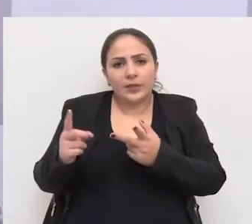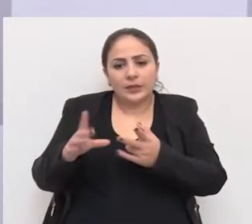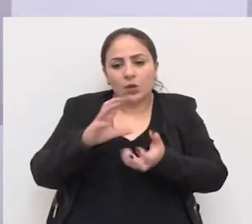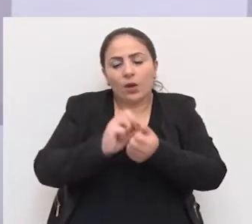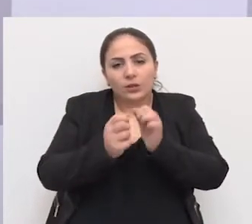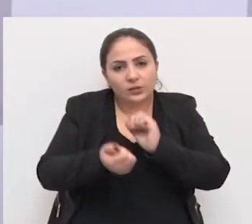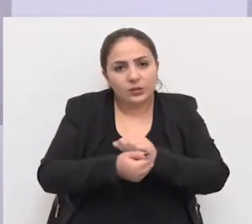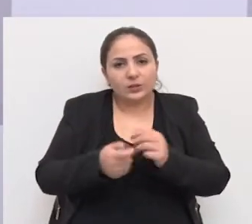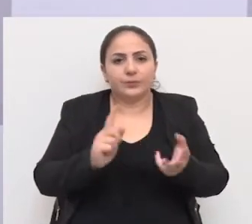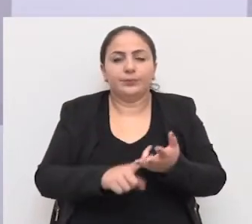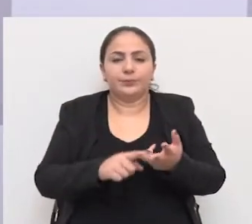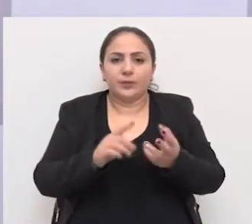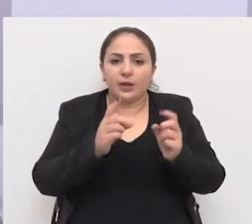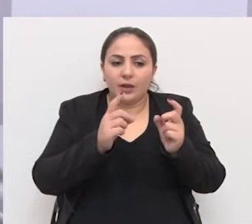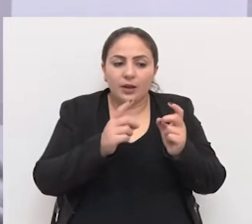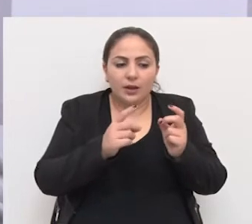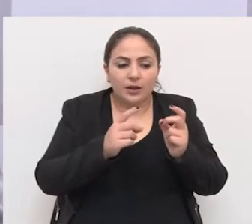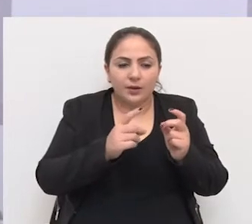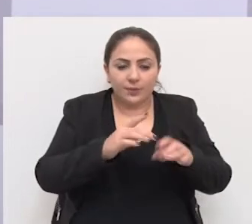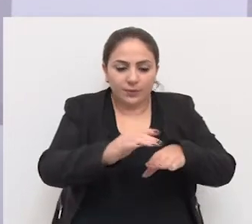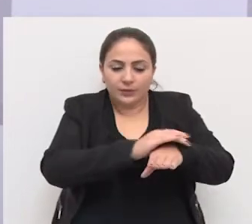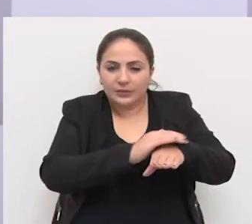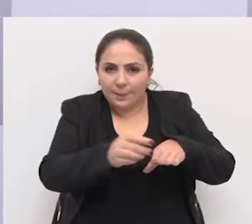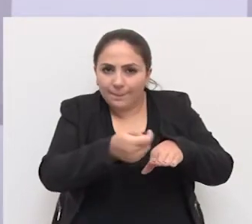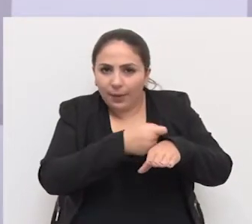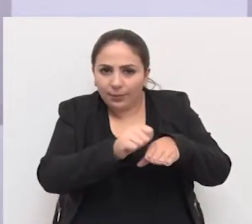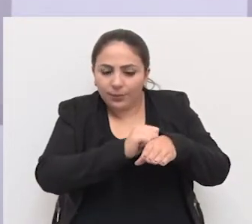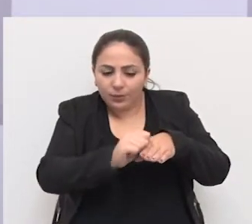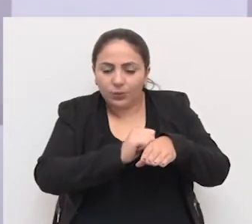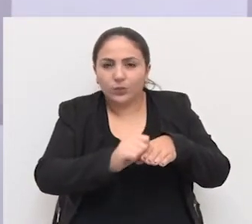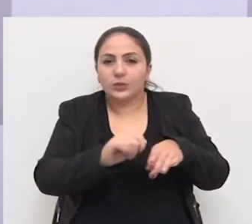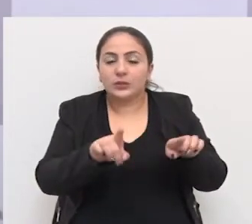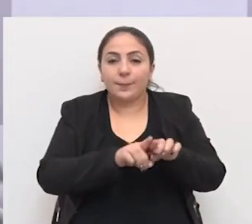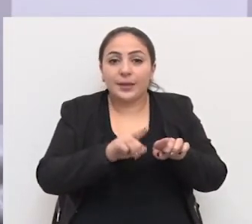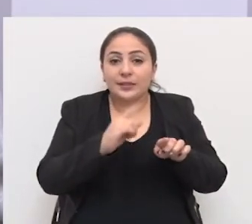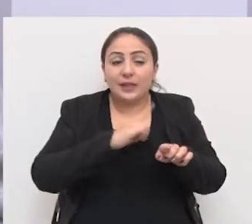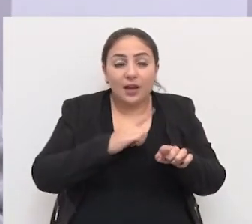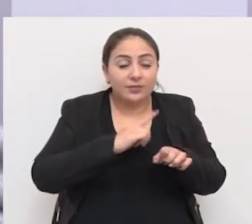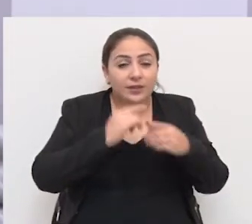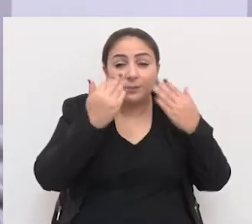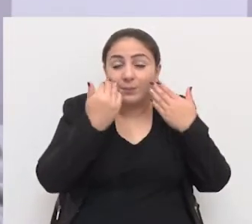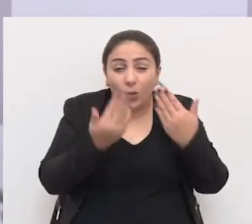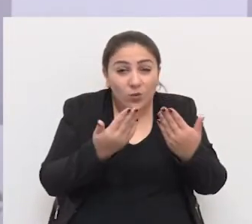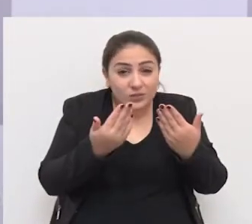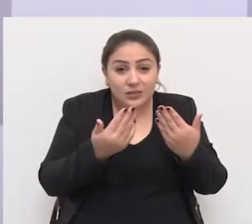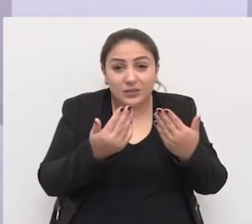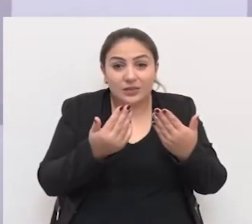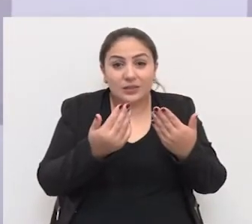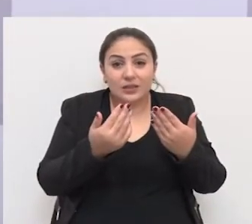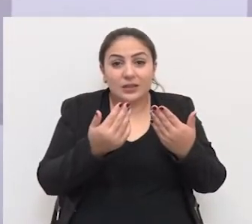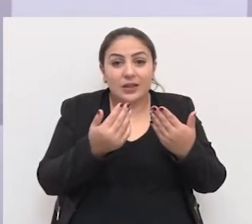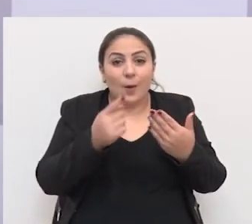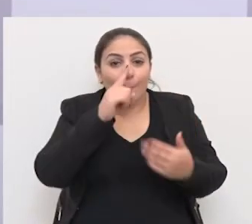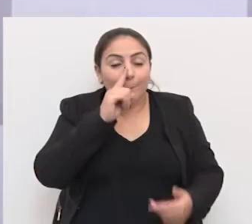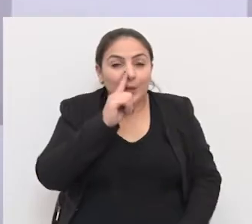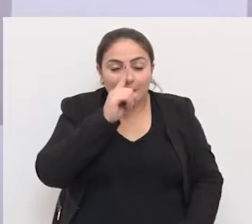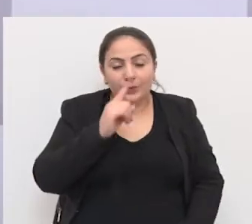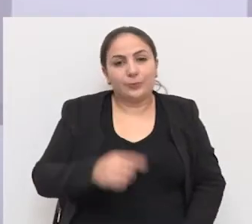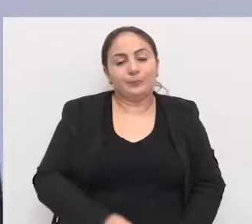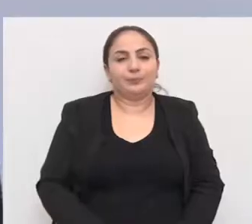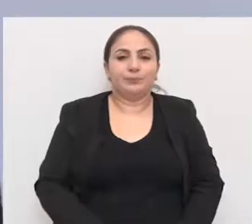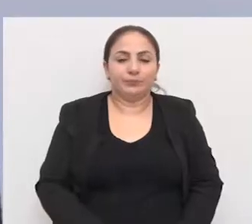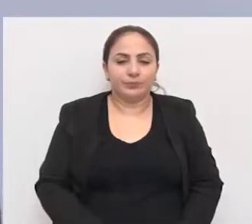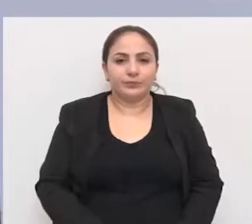estavam vendendo artesanato, estavam engraxando sapatos, estavam expostas expostas ao